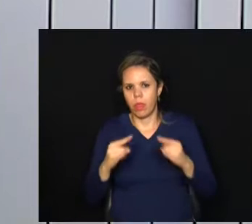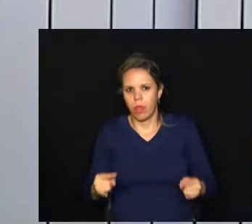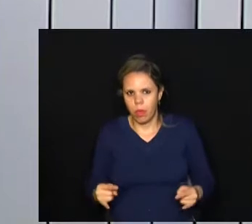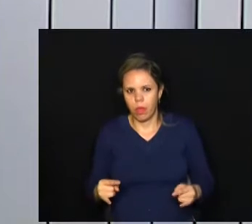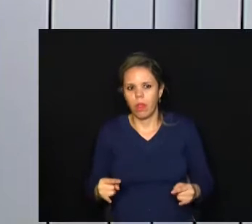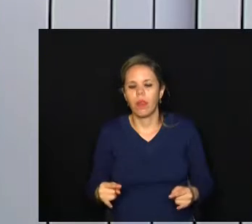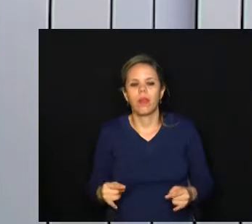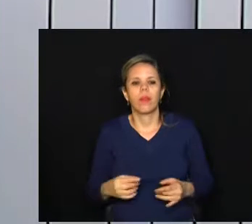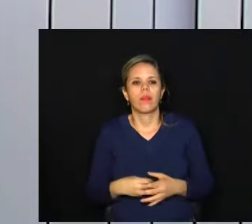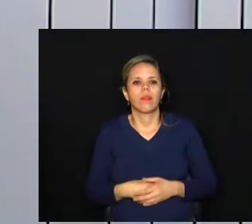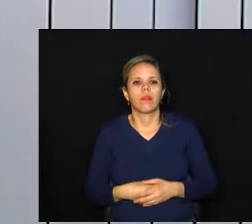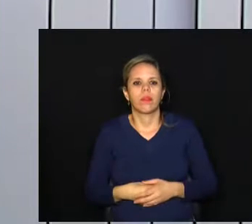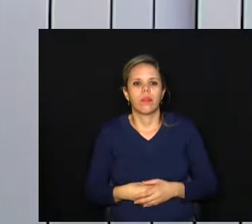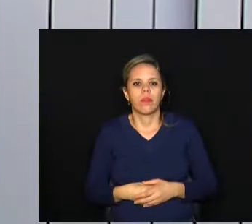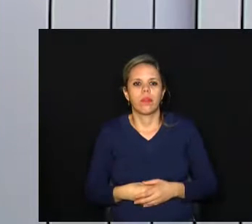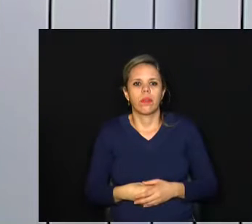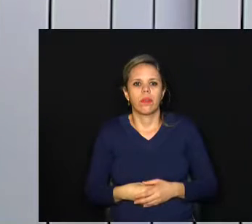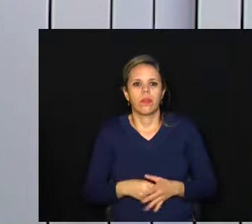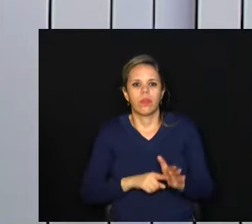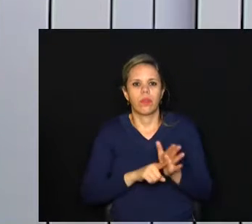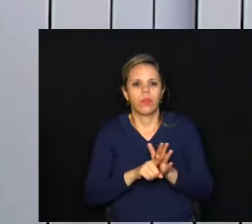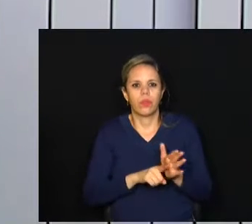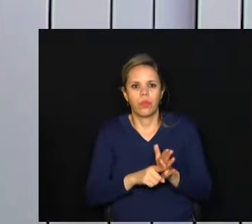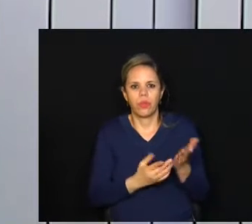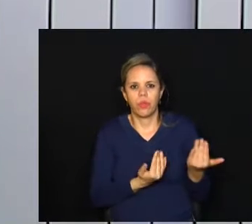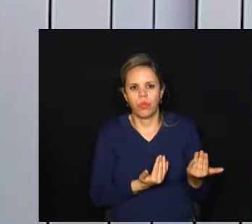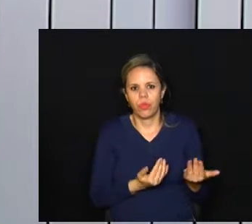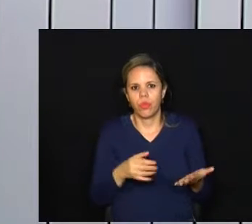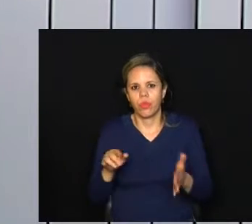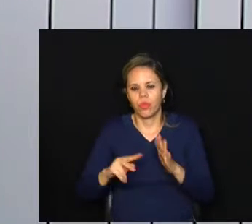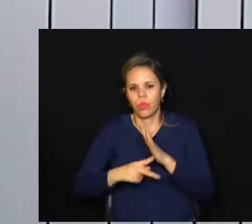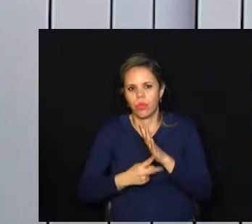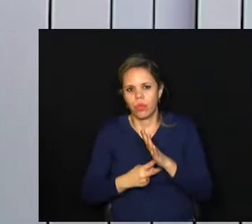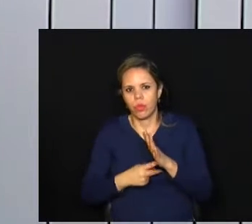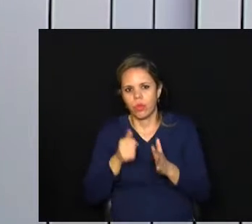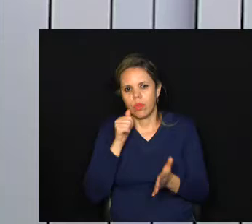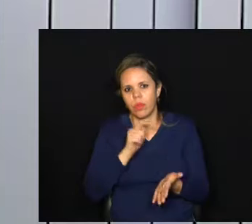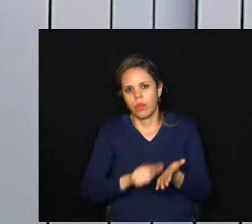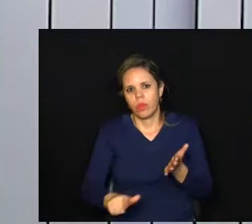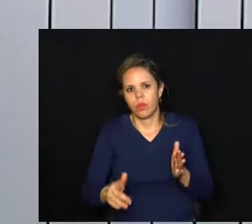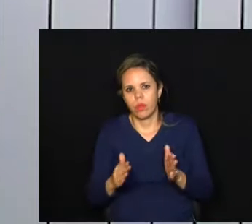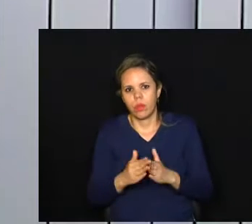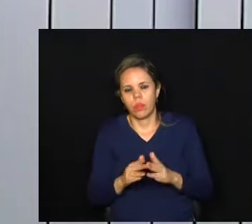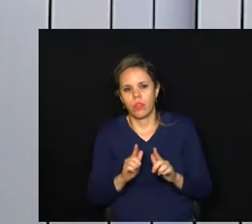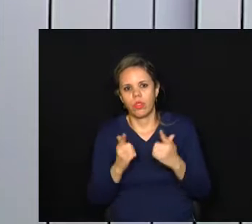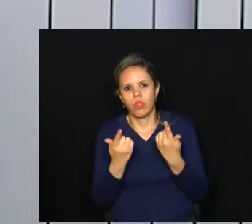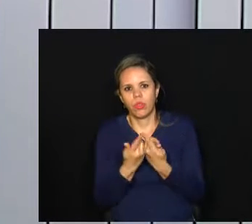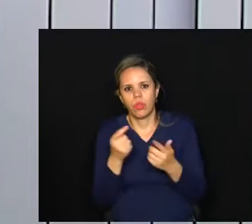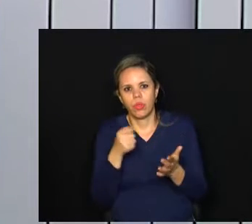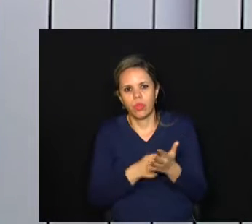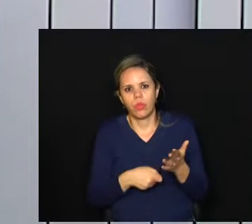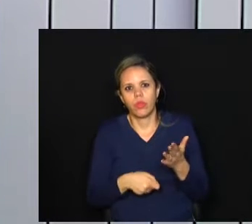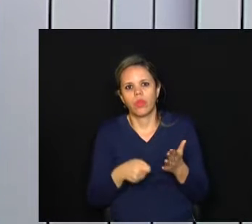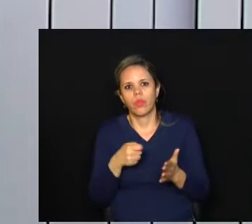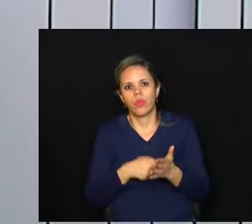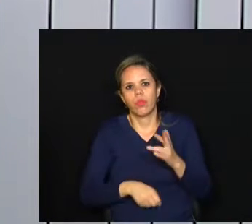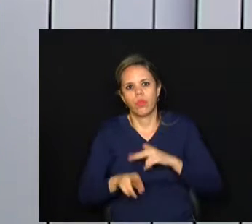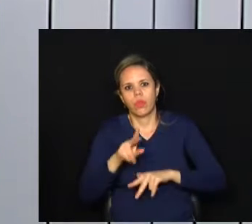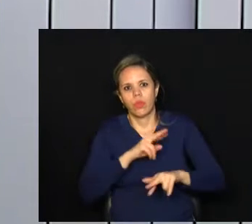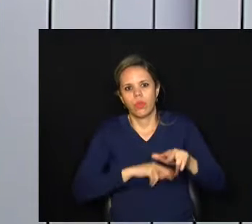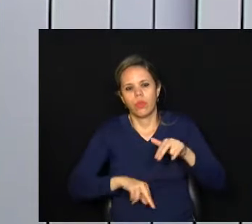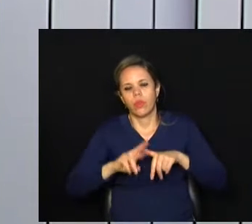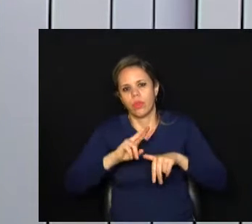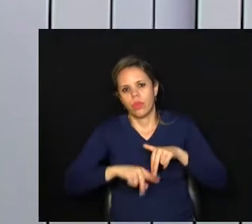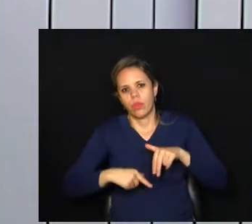Vive, Levante Popular da Juventude, Sindicato das Domésticas, Grupo de Luta pela Diversidade